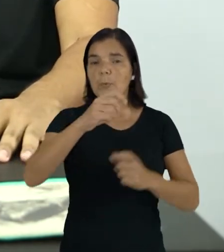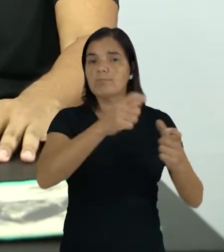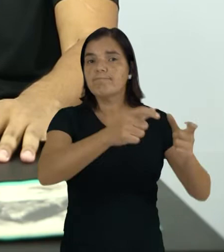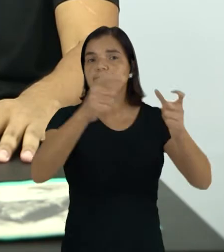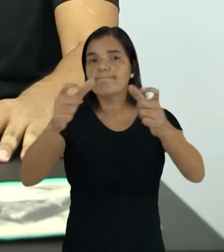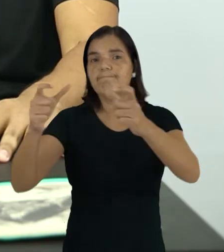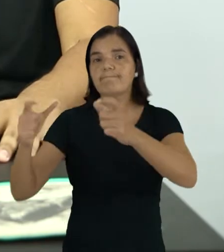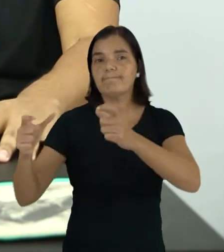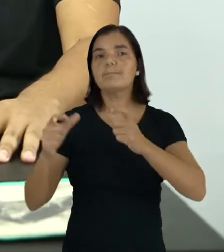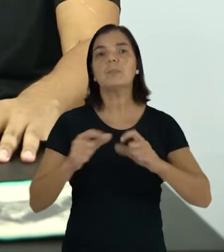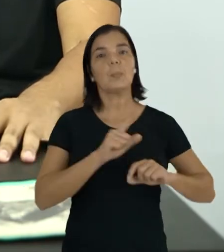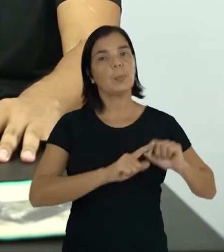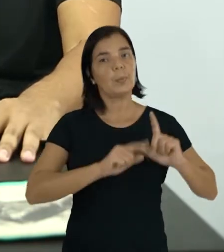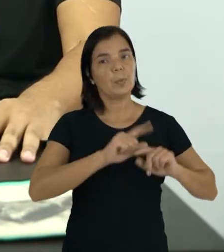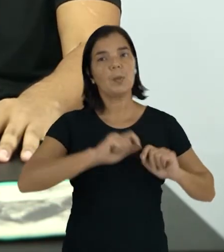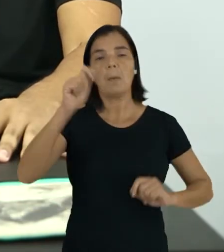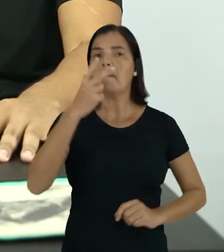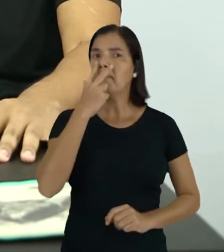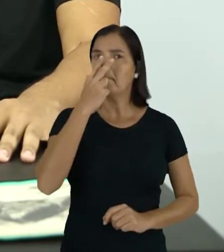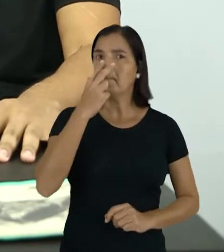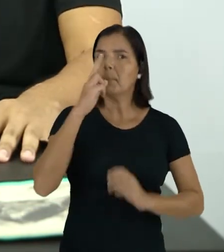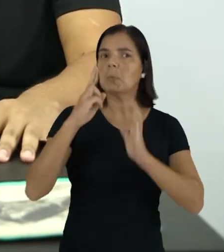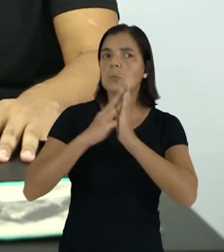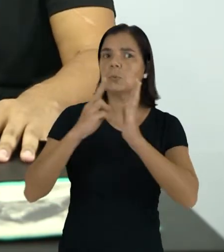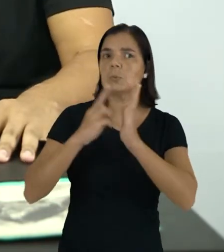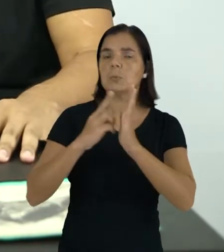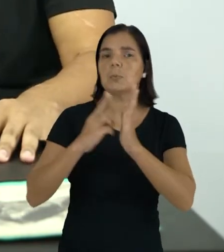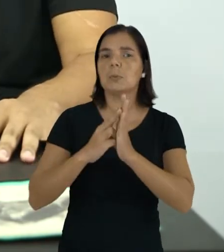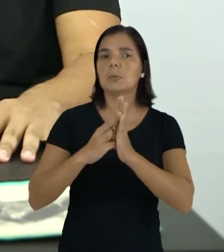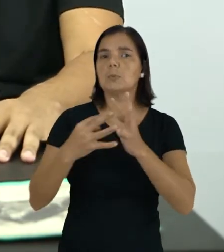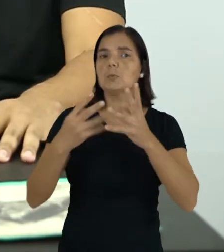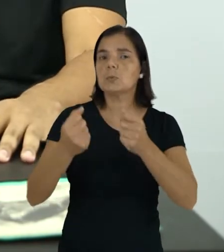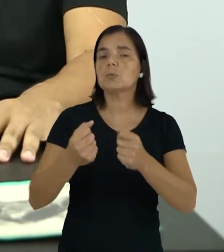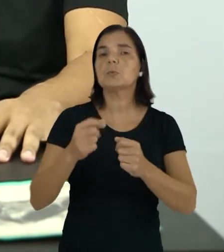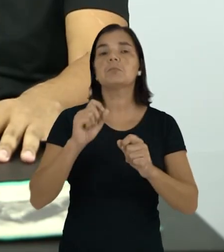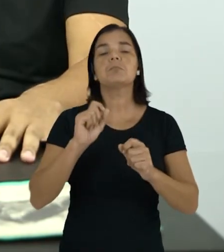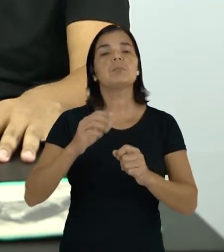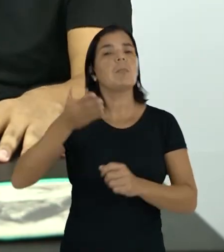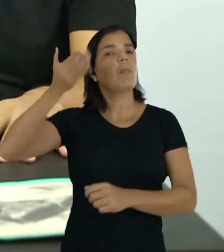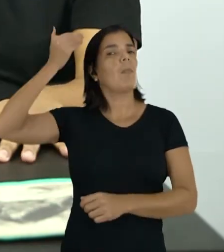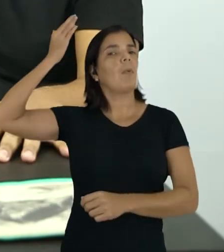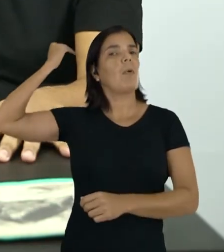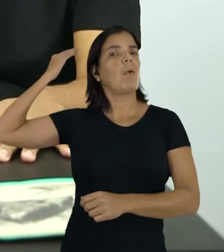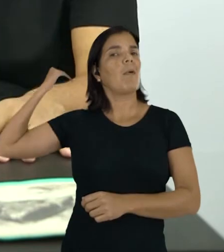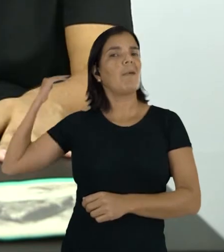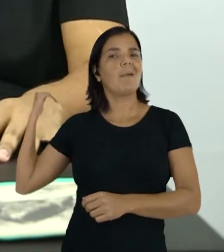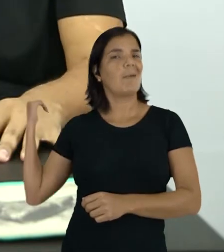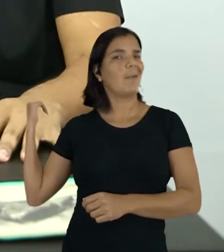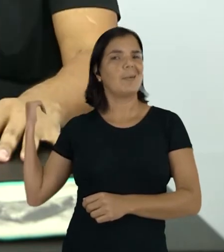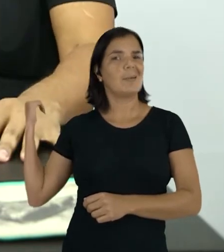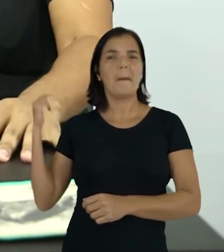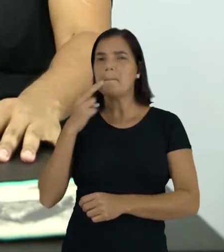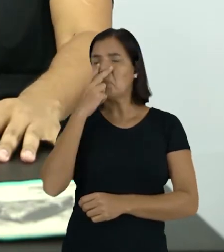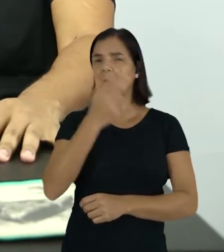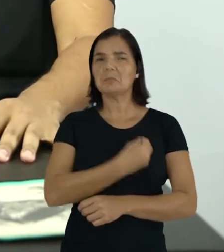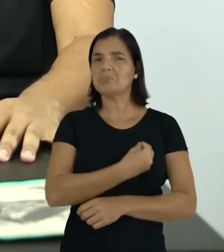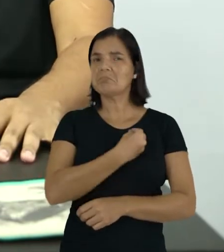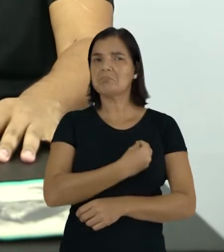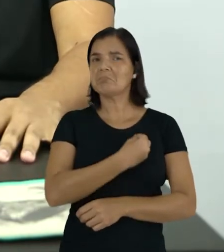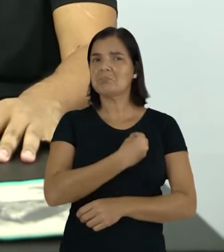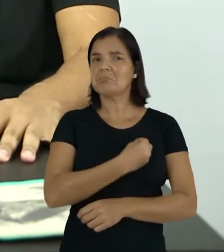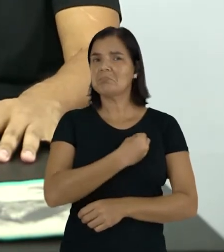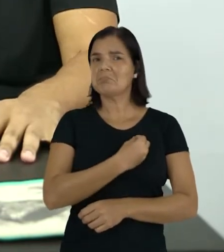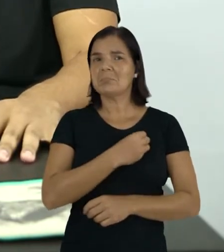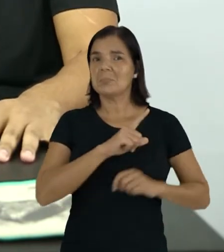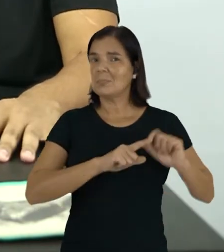nosso território. Parece que os indígenas, né, de tudo que nós estamos falando aqui, ficaram lá na história, parece até que não estão presentes aqui no